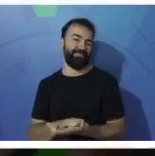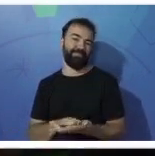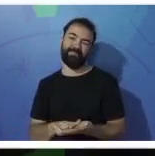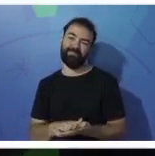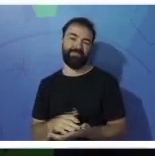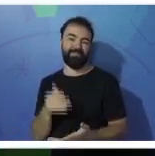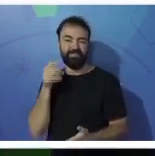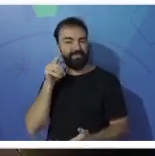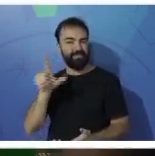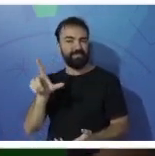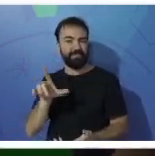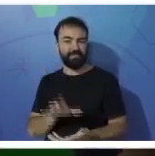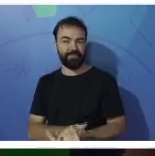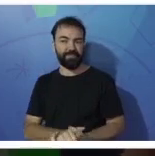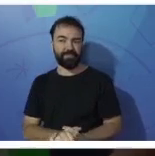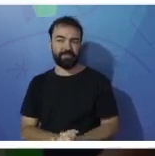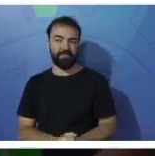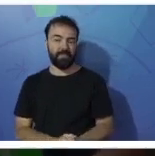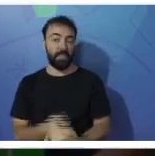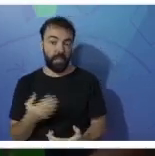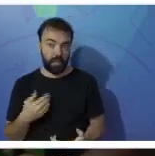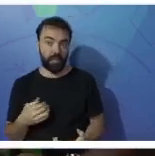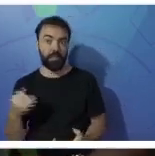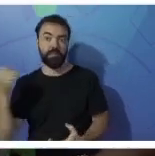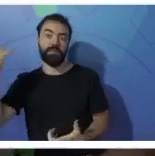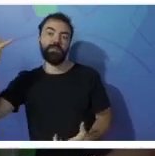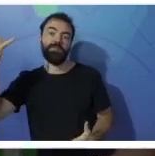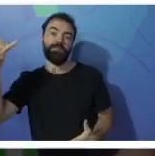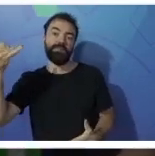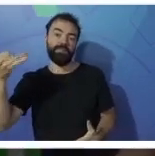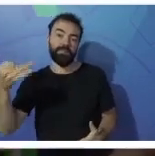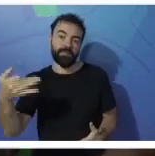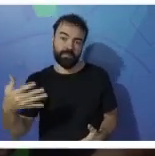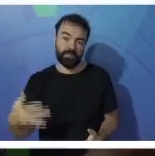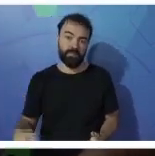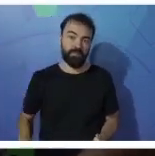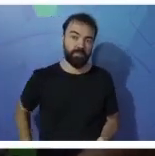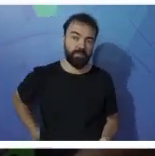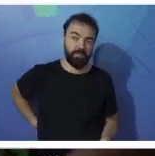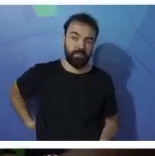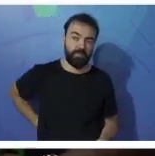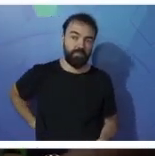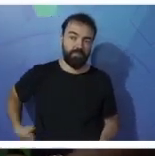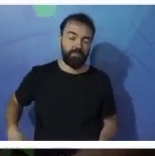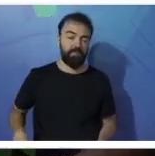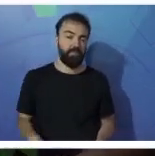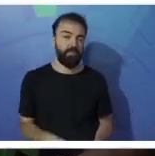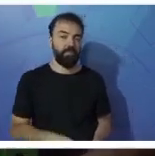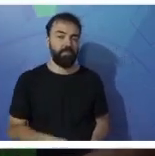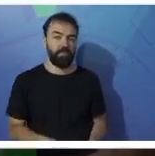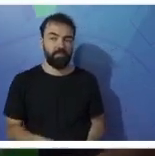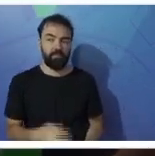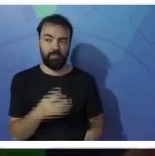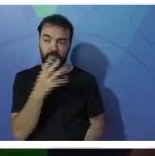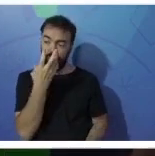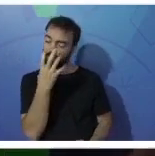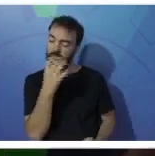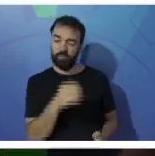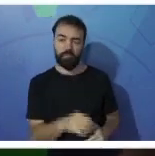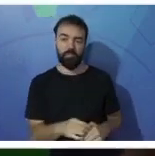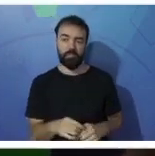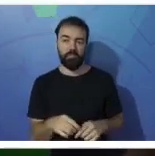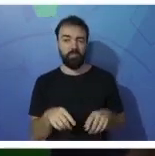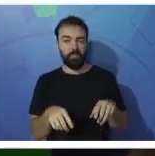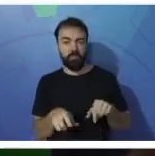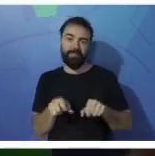a nada. Agora eu vou explicar para vocês essa historinha. Pode ser que tenham crianças que já conheçam essa história. O cãozinho